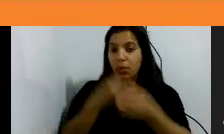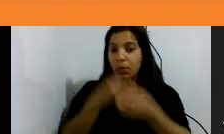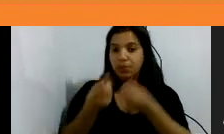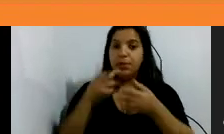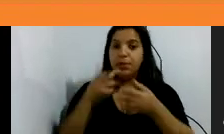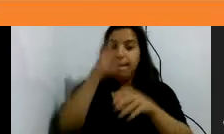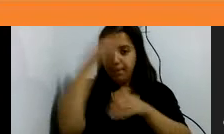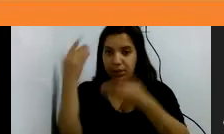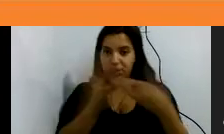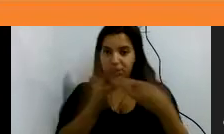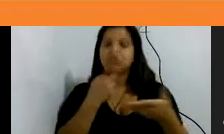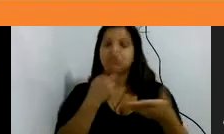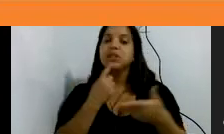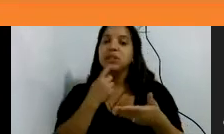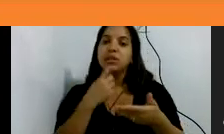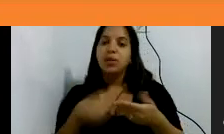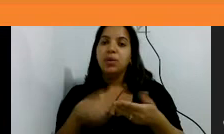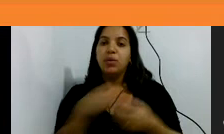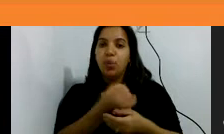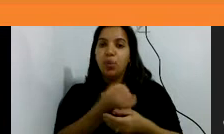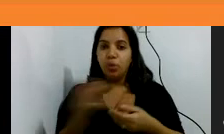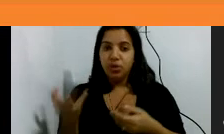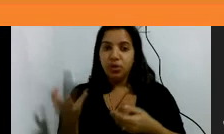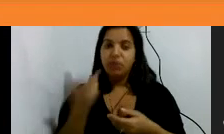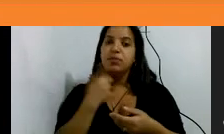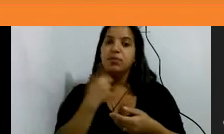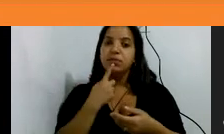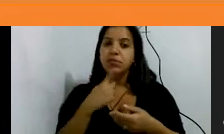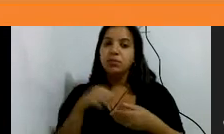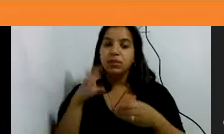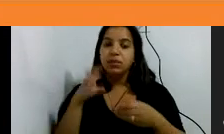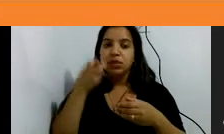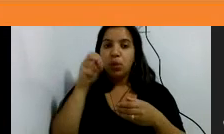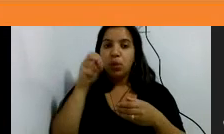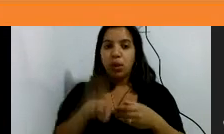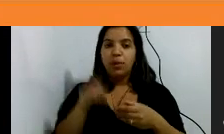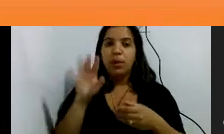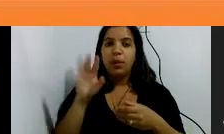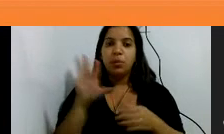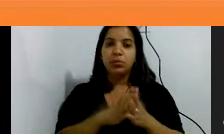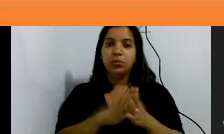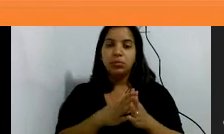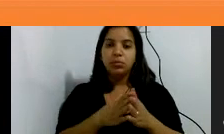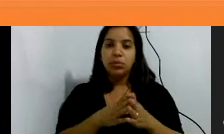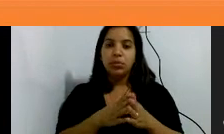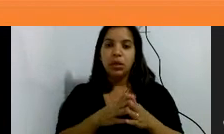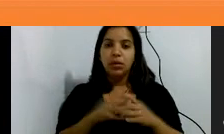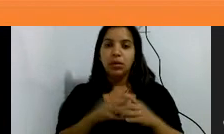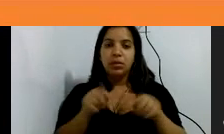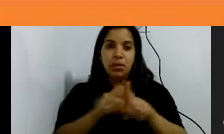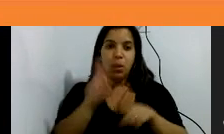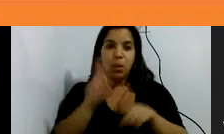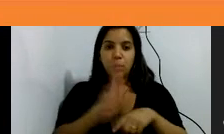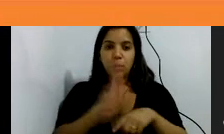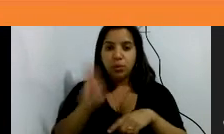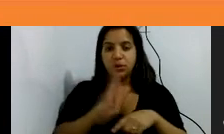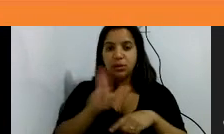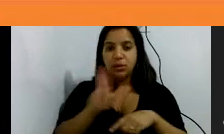para pacientes com sangramento e contagem também inferior a 50 mil ou disfunção plaquetária e também usado